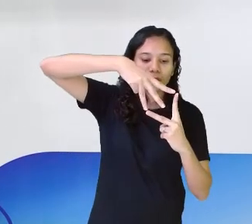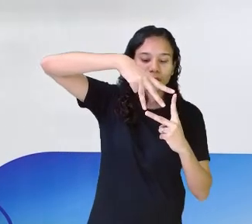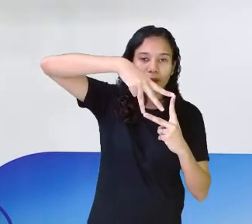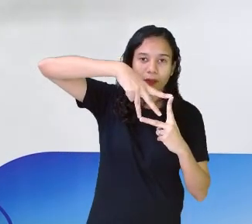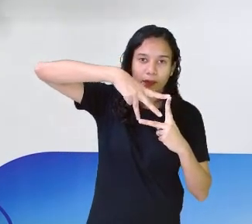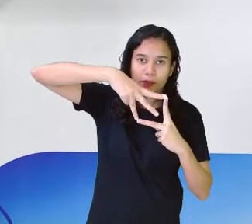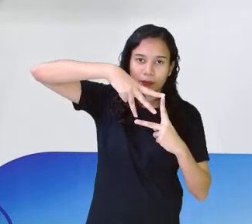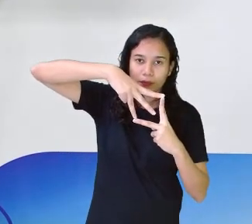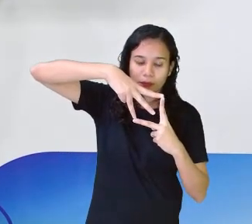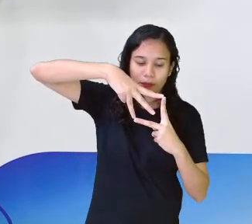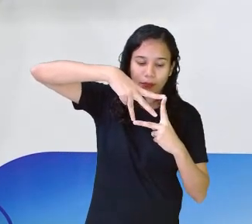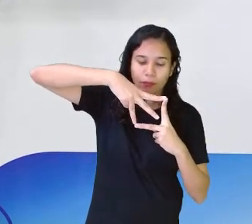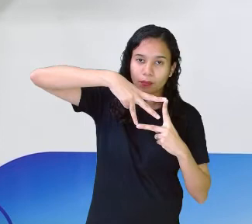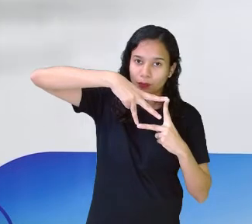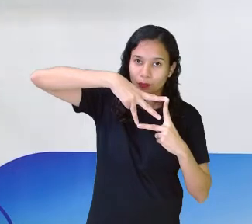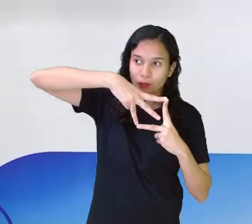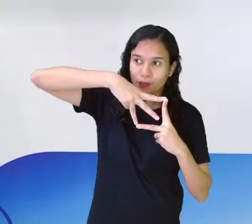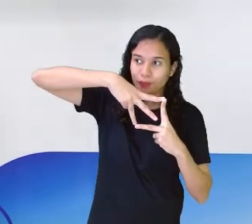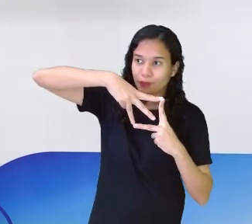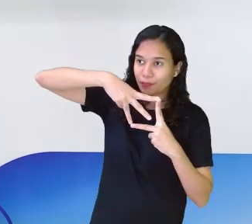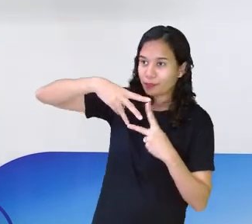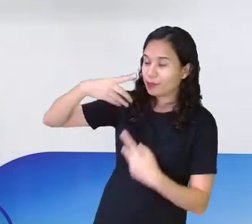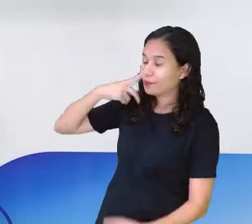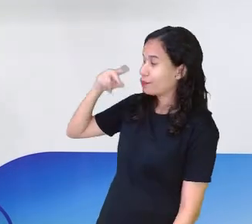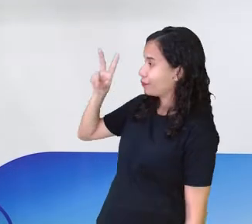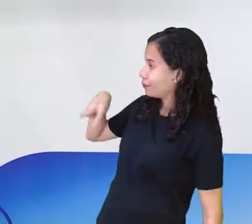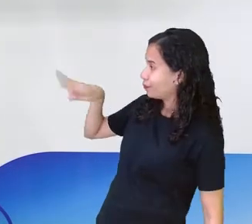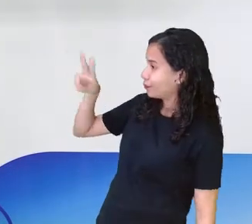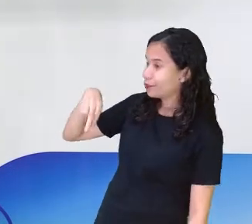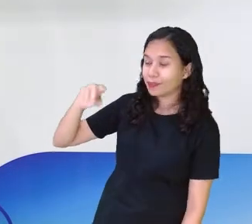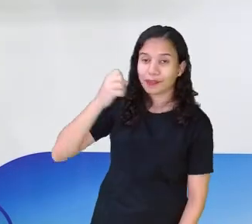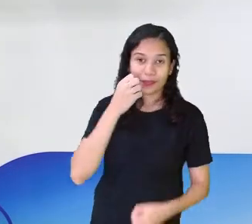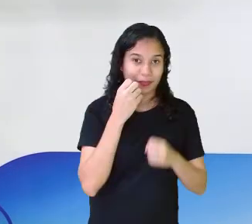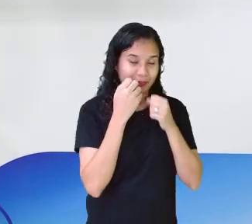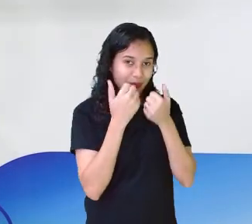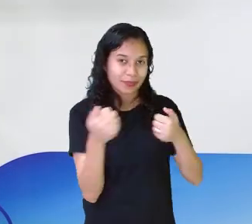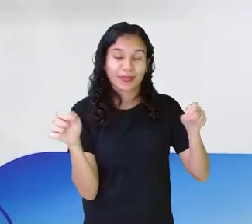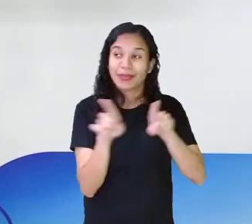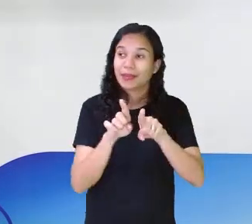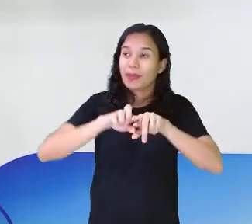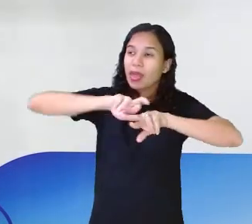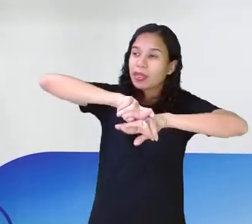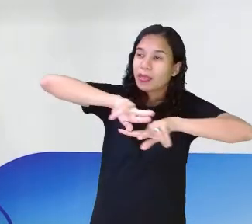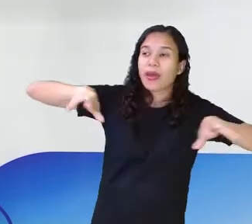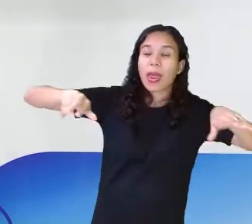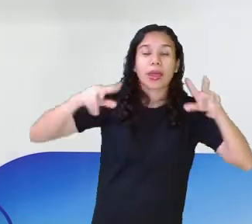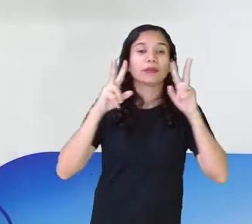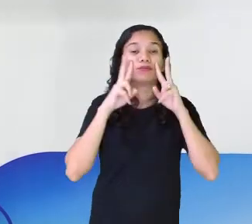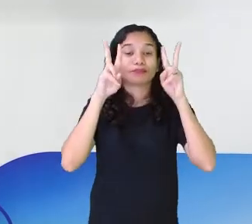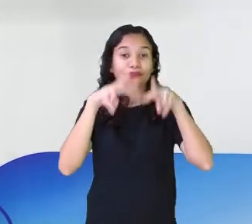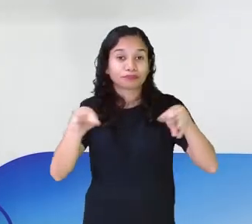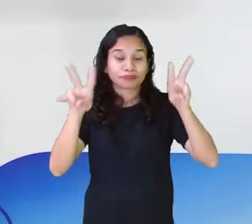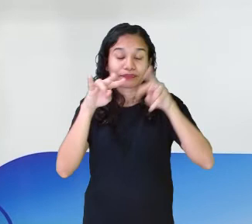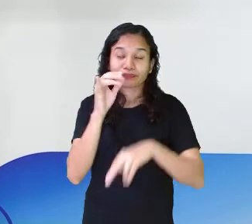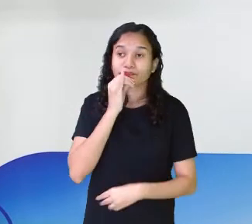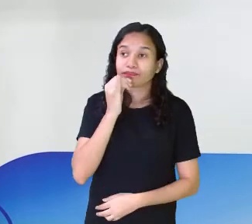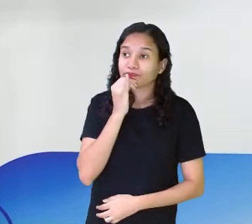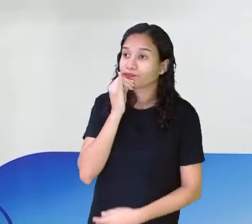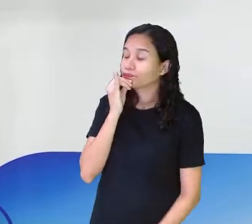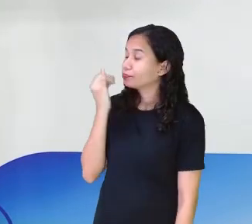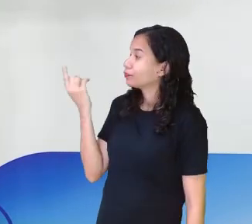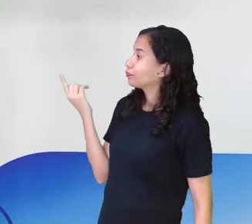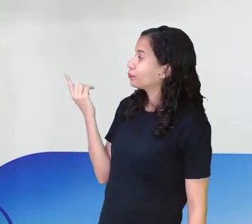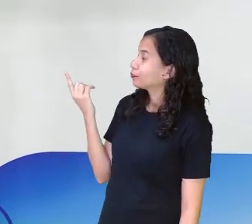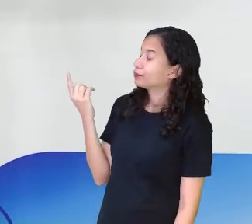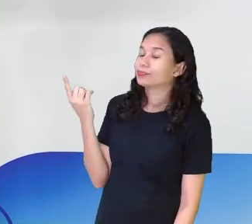lateral retangular. Preste atenção aqui, ó, prisma, beleza? E eu tenho outros. Por exemplo, aqui